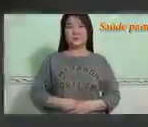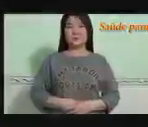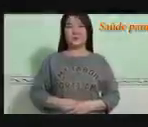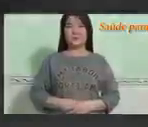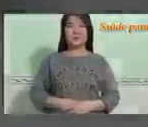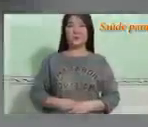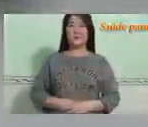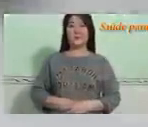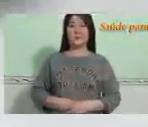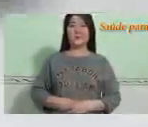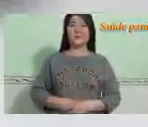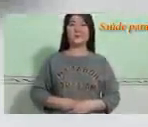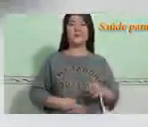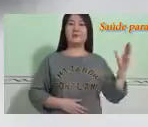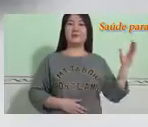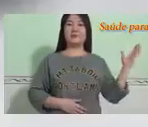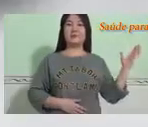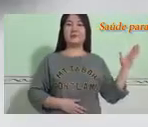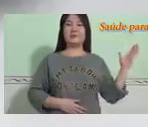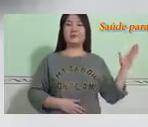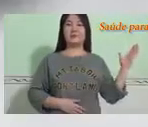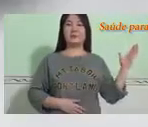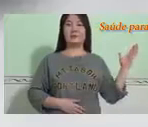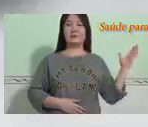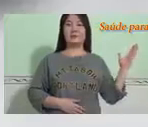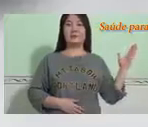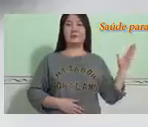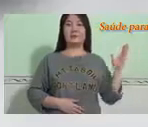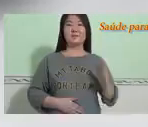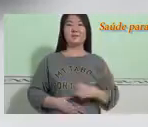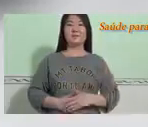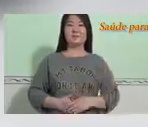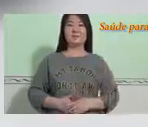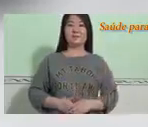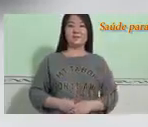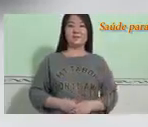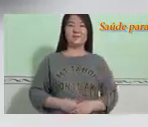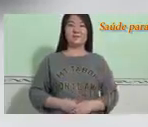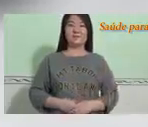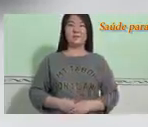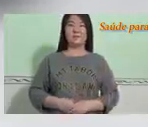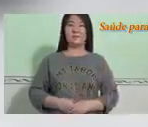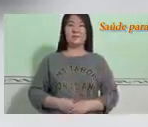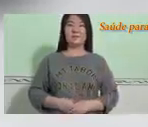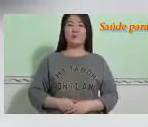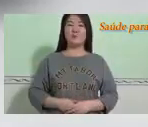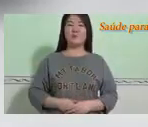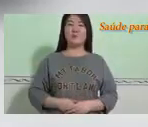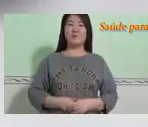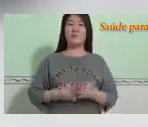fisioterapia respiratória e acompanhamento nutricional, para controlar a doença e melhorar a qualidade de vida do